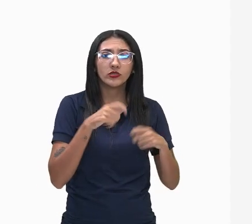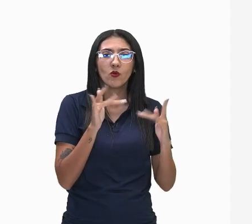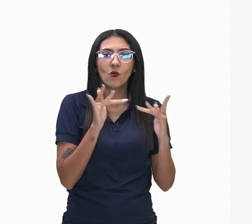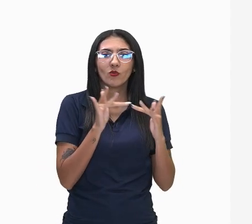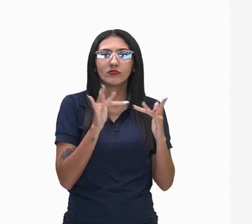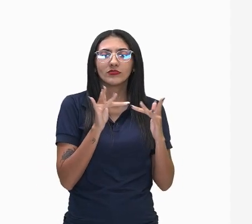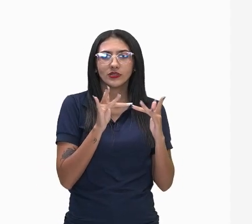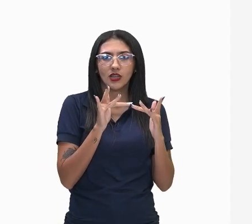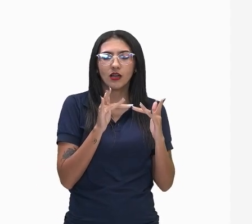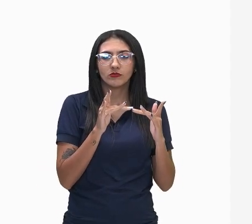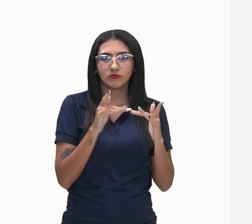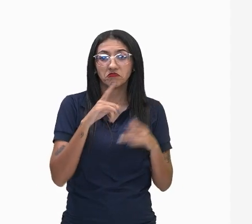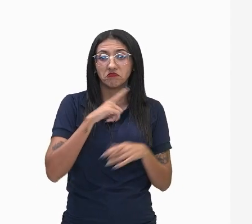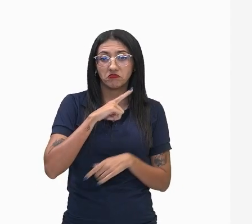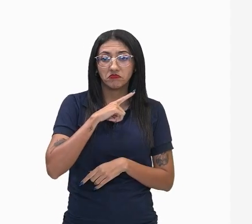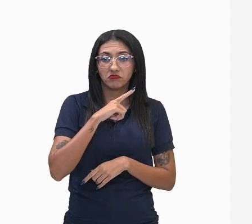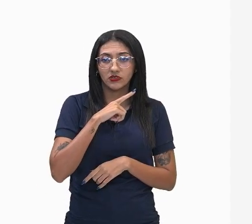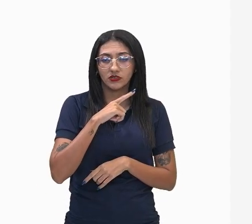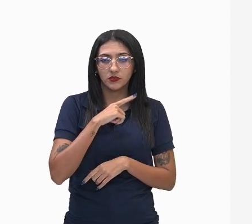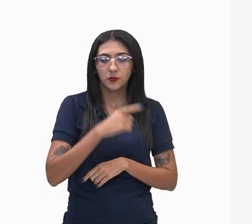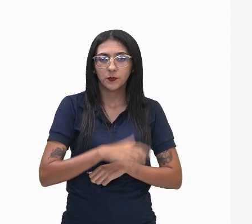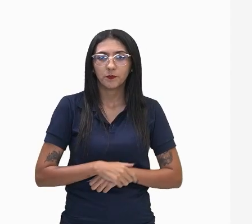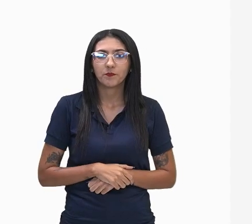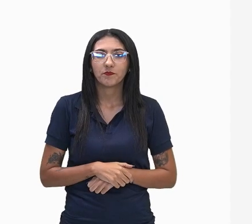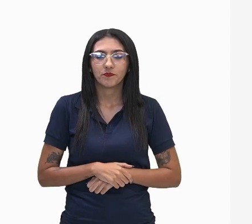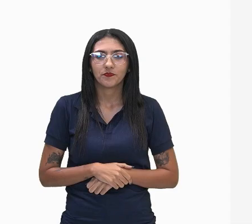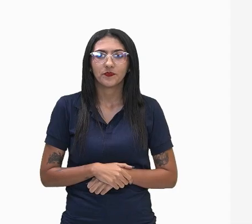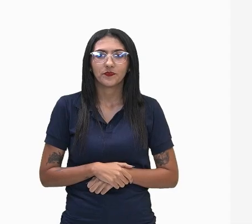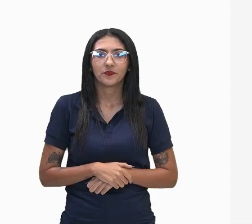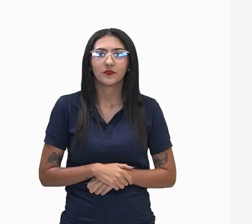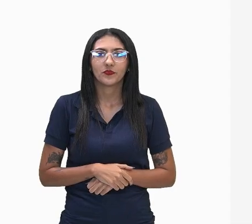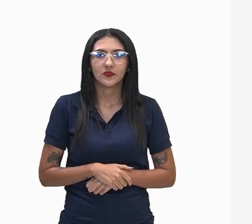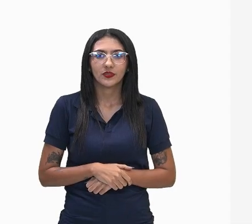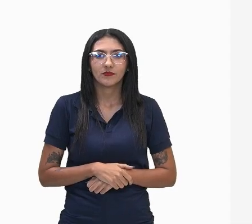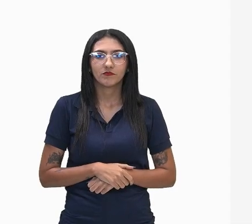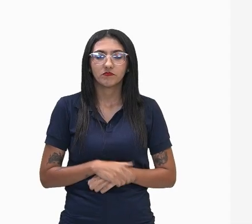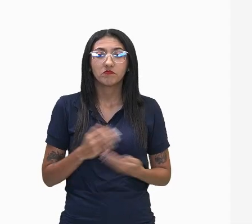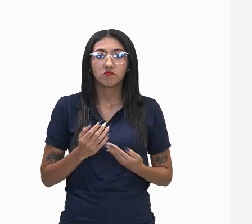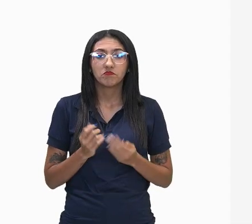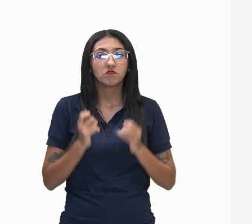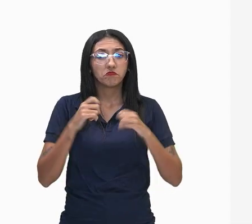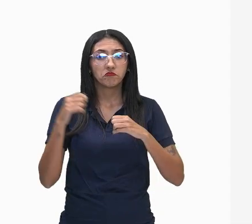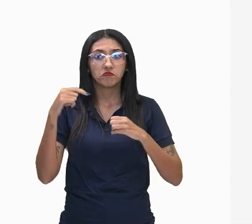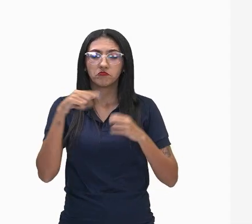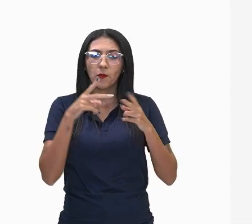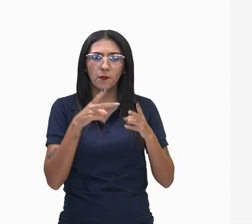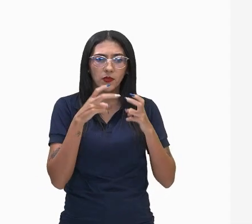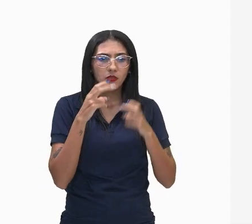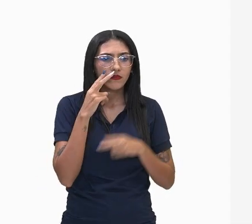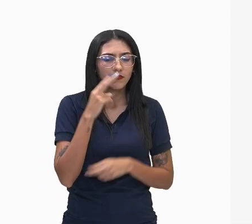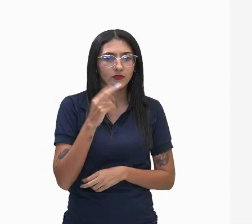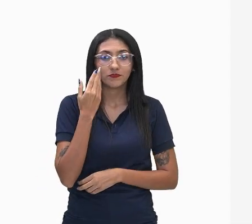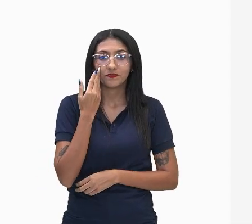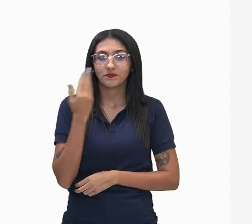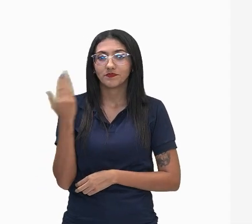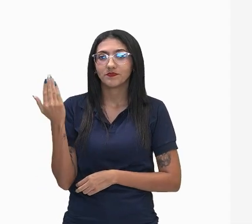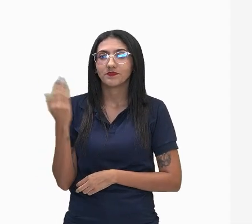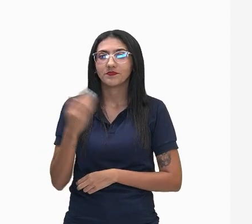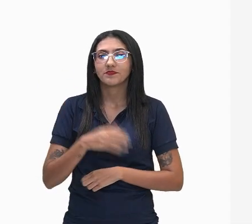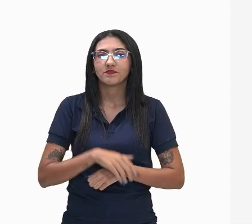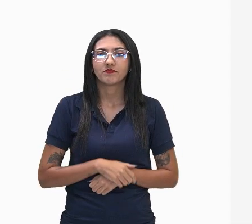Aquelas que existem de fato na materialidade, que você pode tocar. Olha só, as